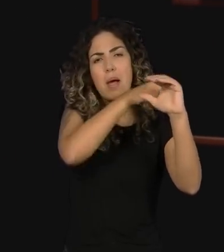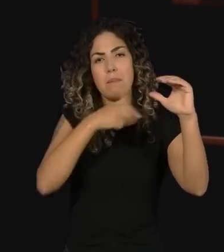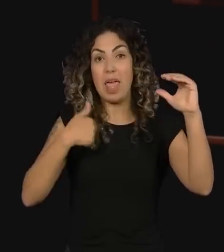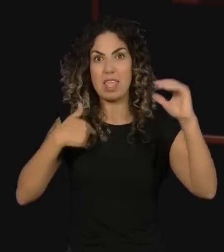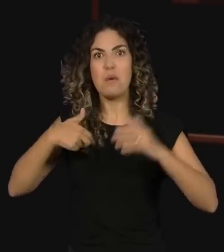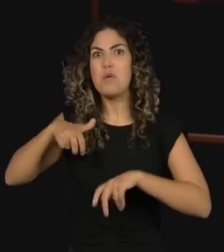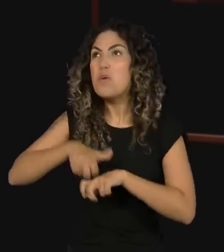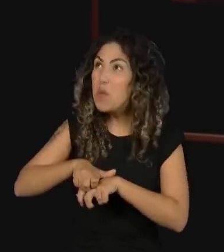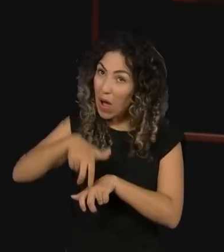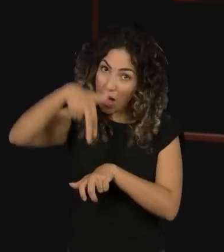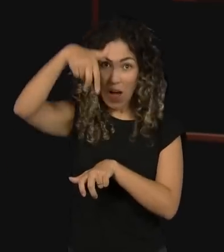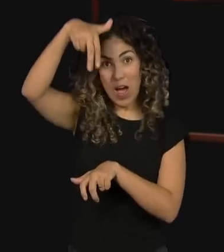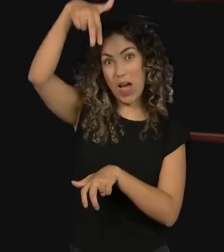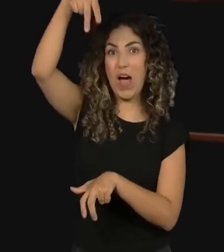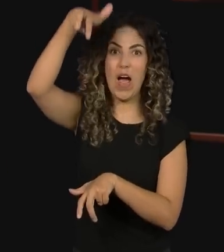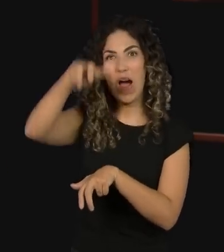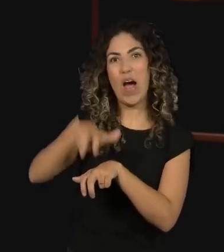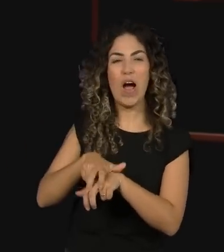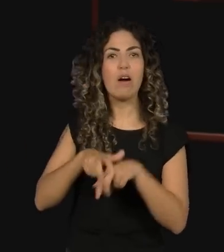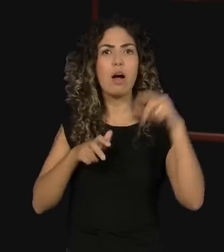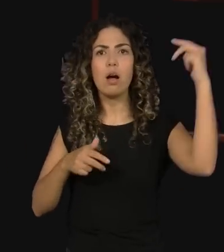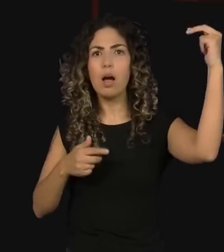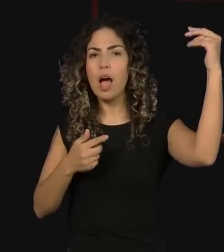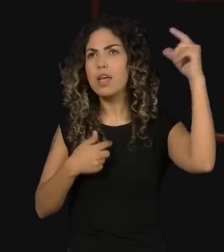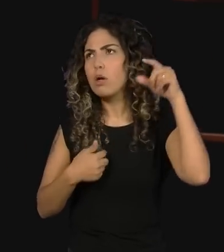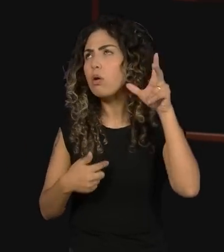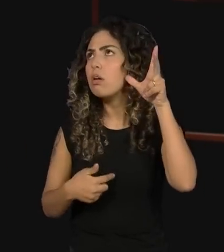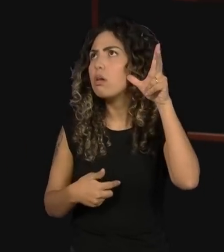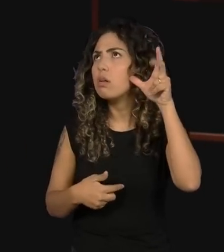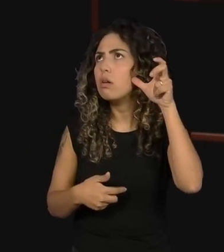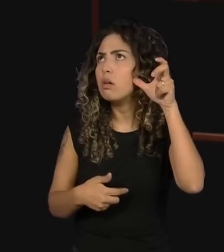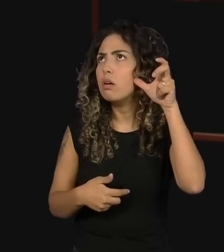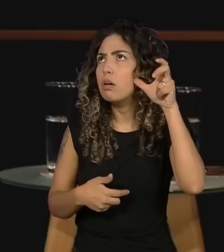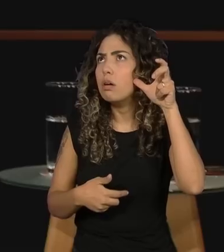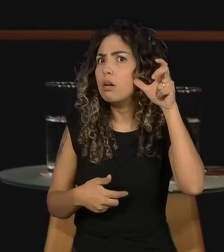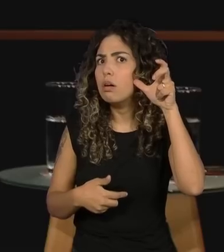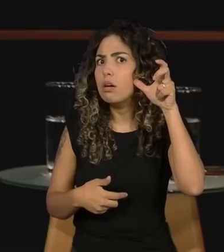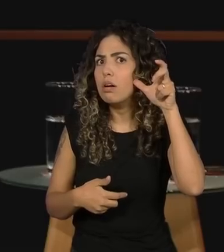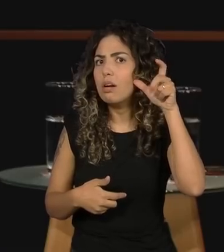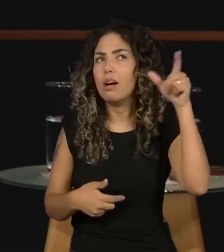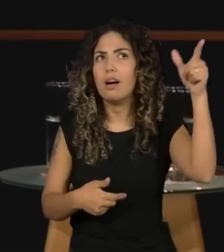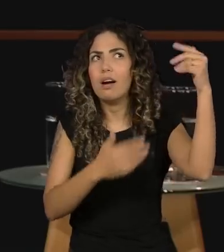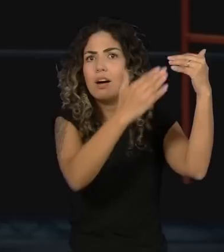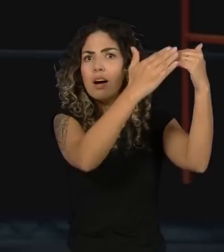assim, para onde foi a atriz?